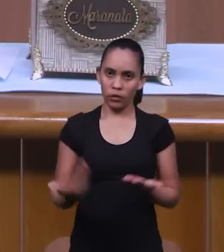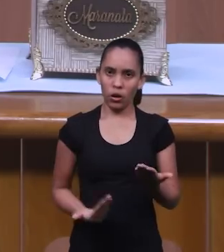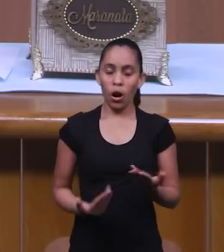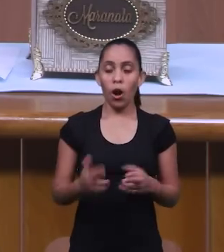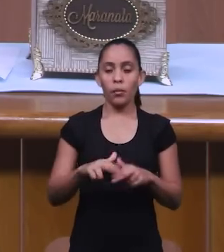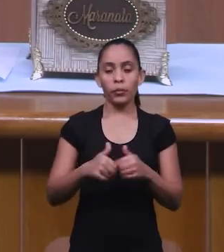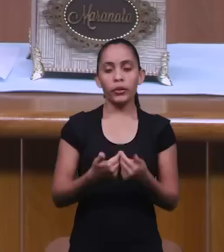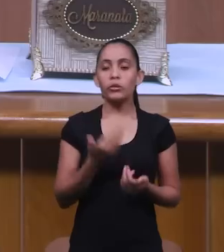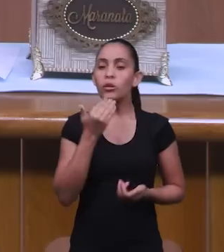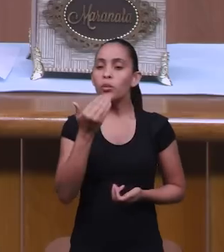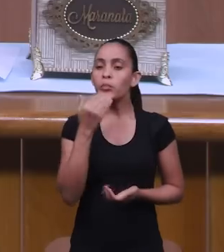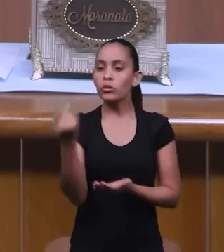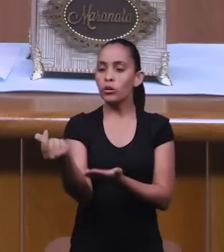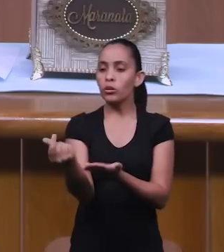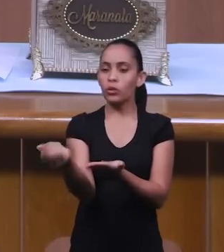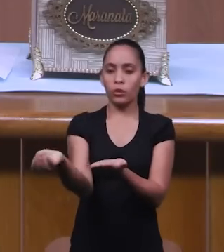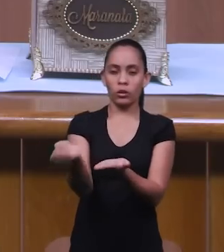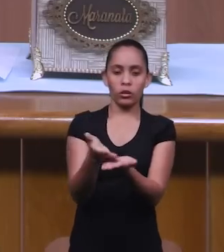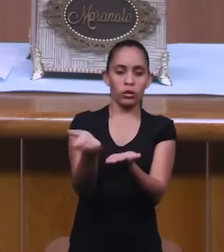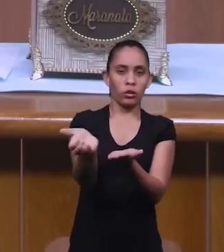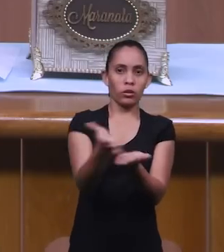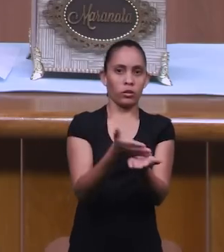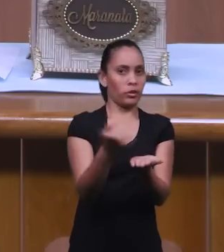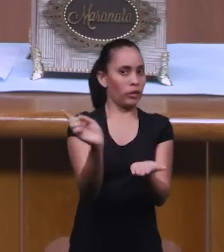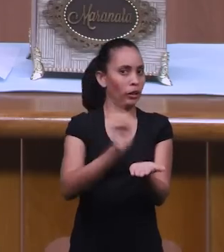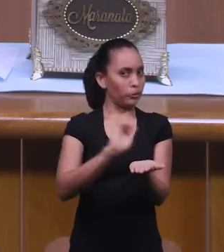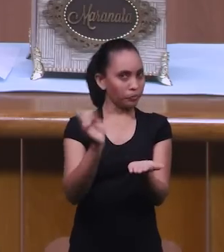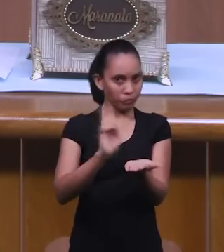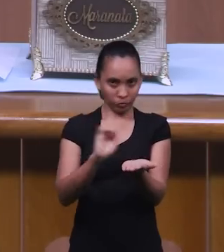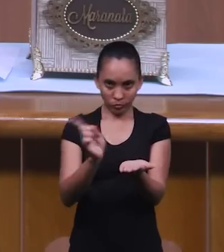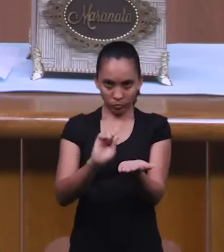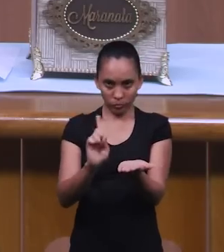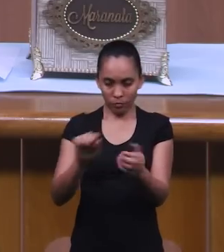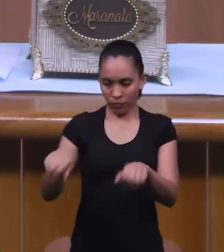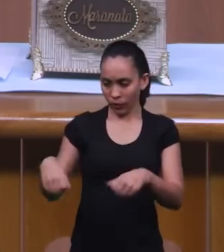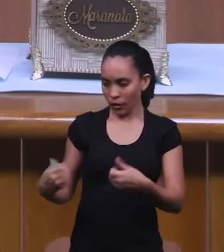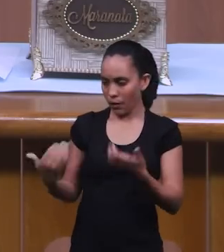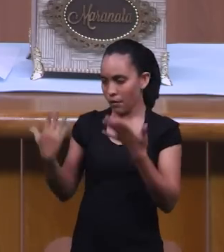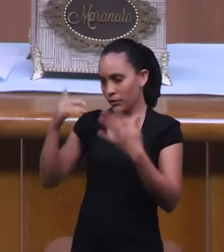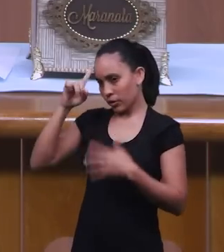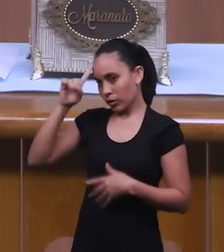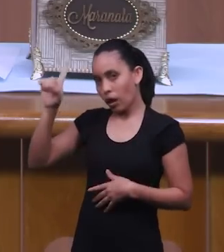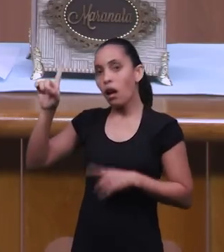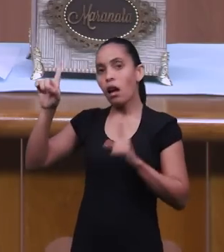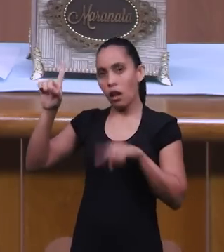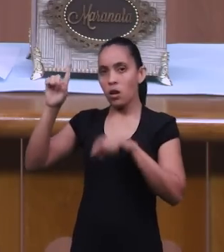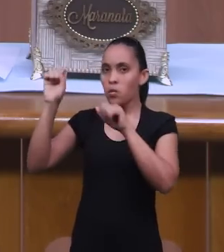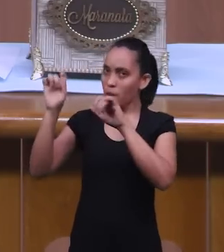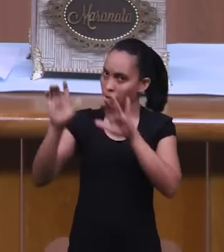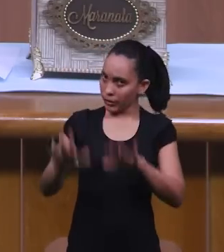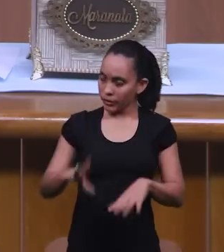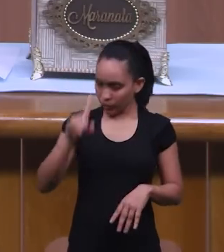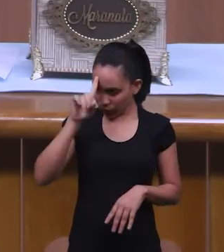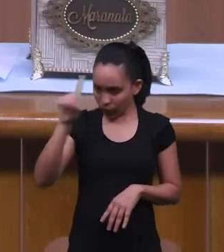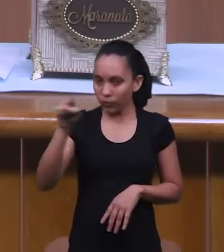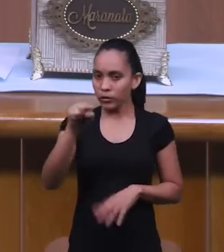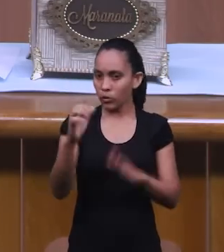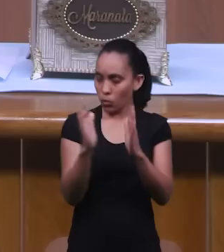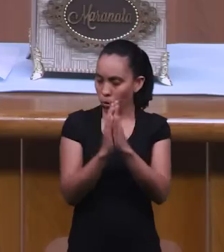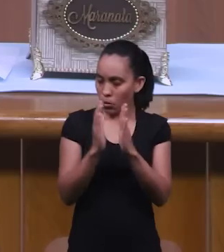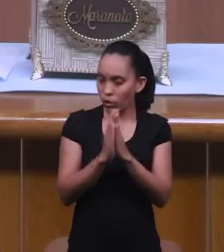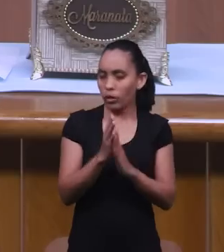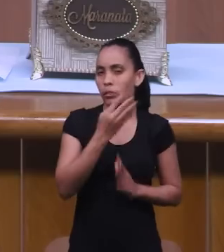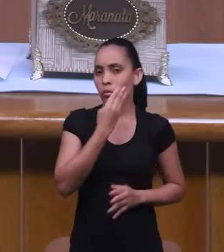coleta de dinheiro. Mas a oferta é uma bênção de Deus Você recebe bênçãos orando,